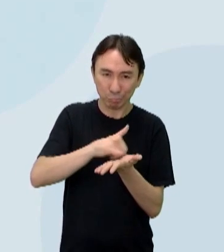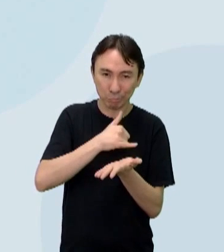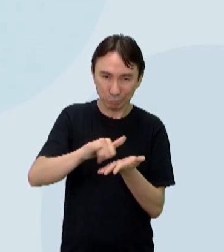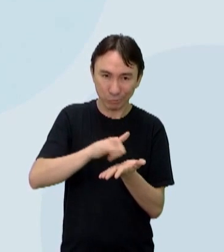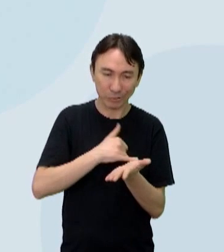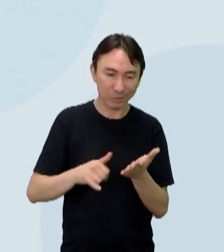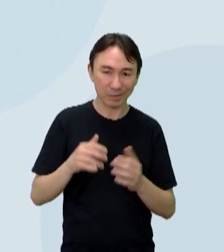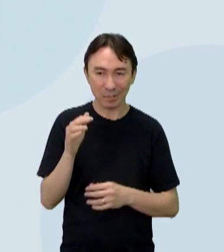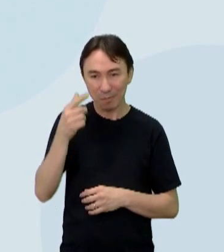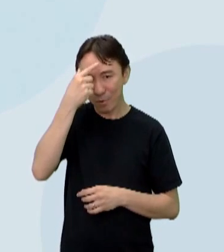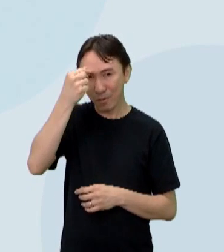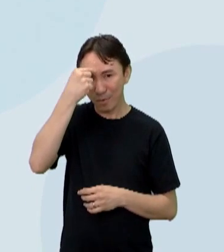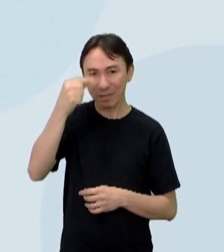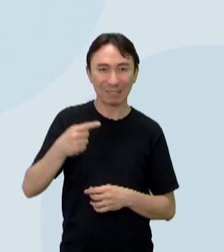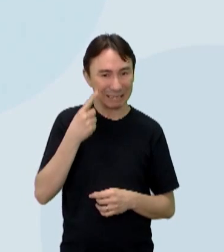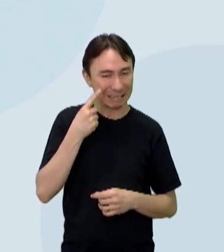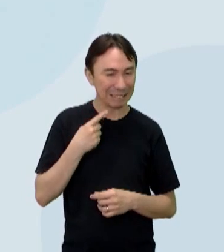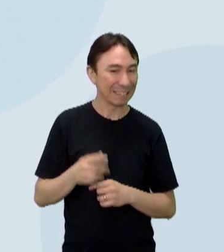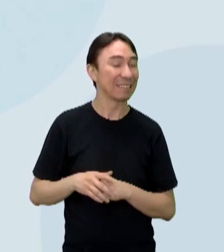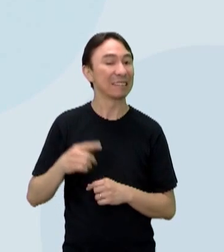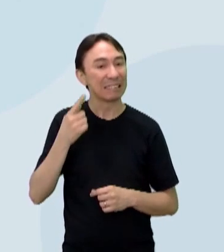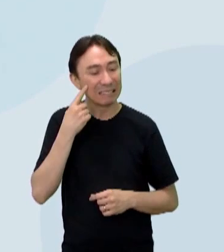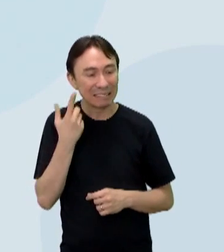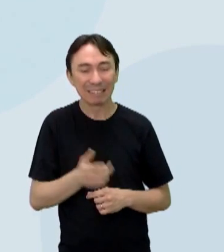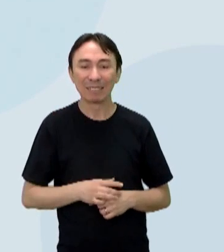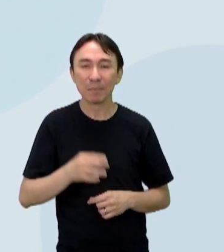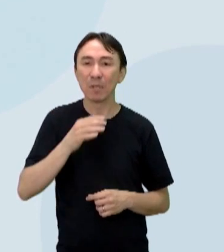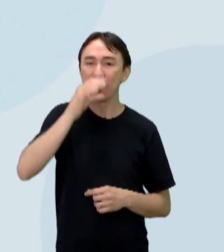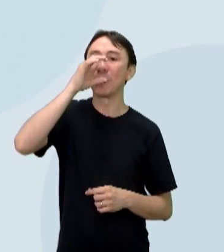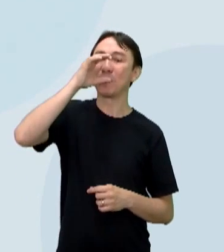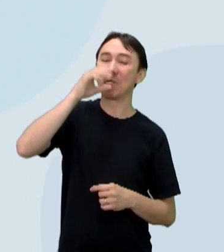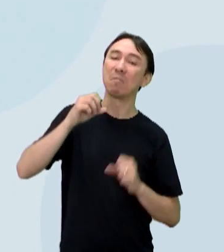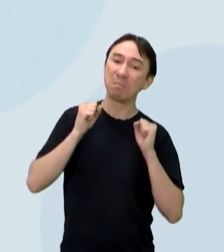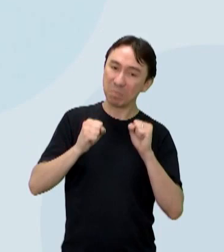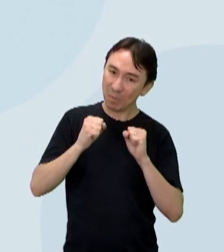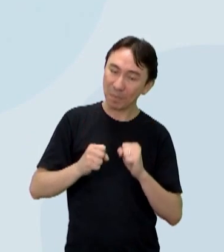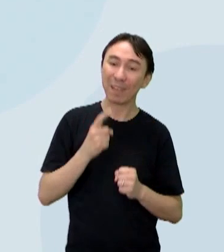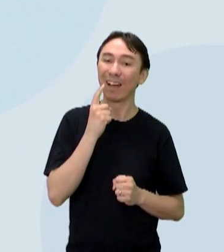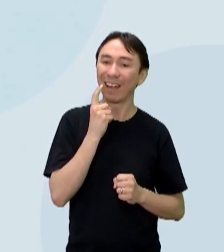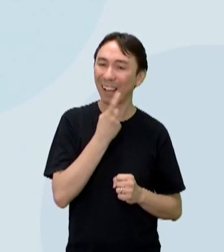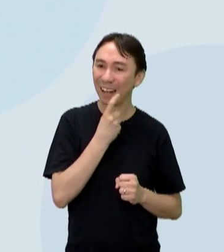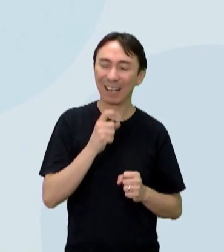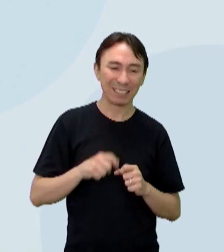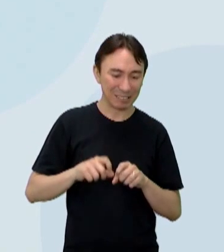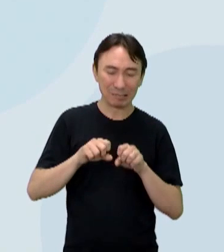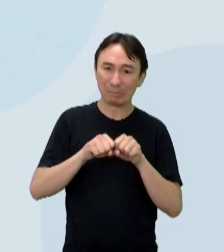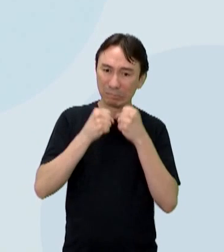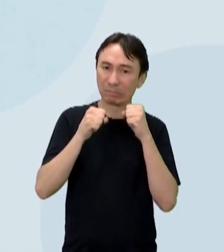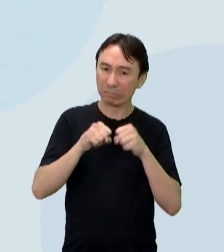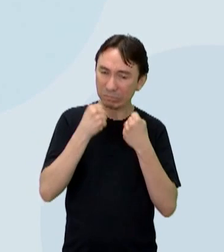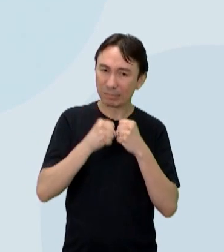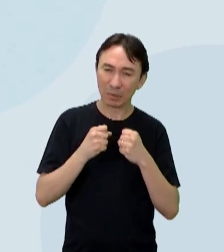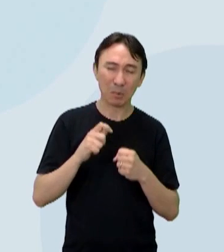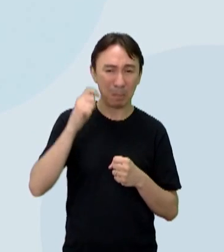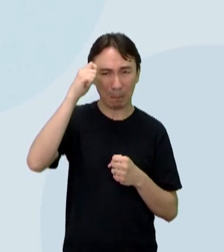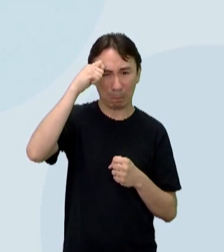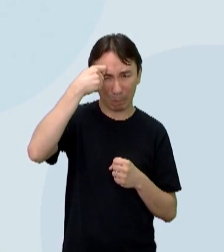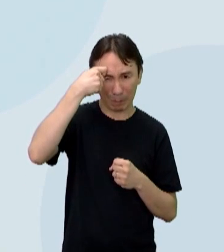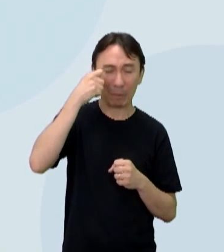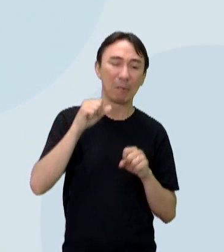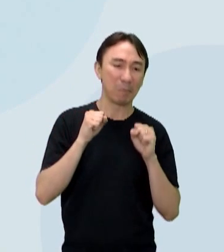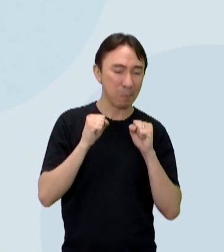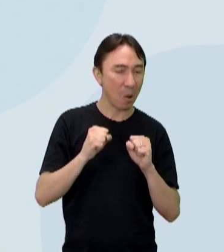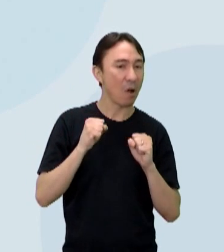consumo destemperado do produto causa erosão do esmalte dos dentes, abrindo alas para cáries e